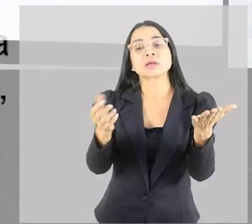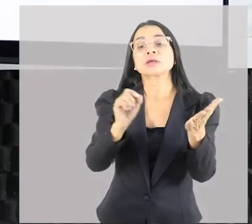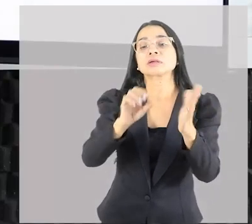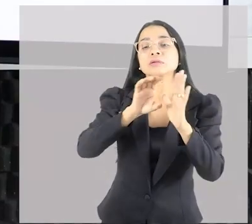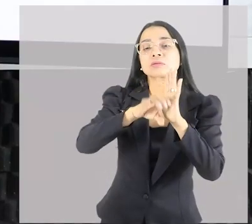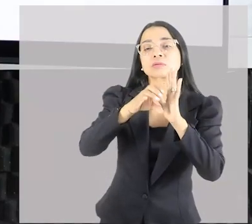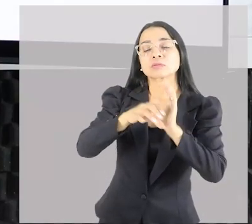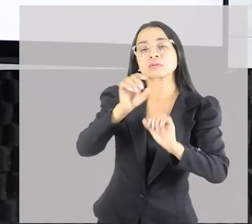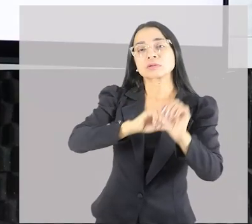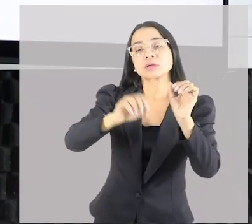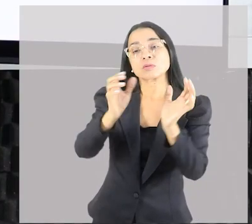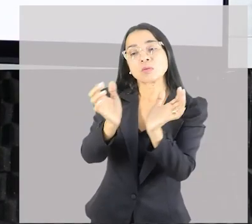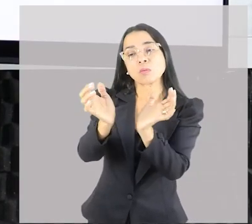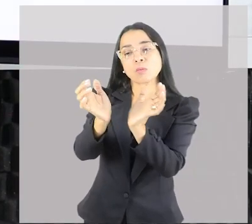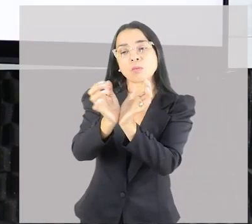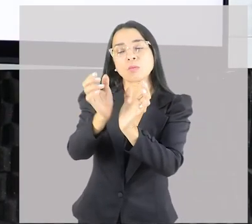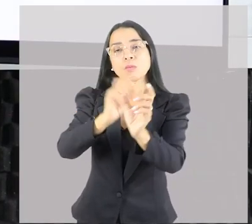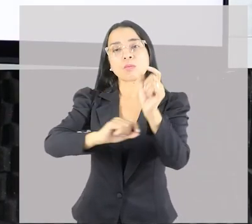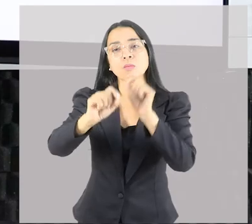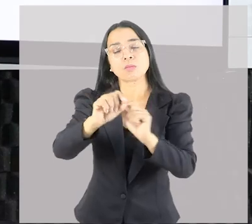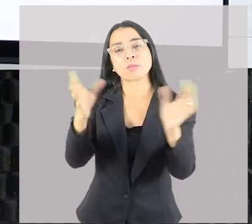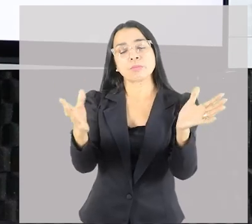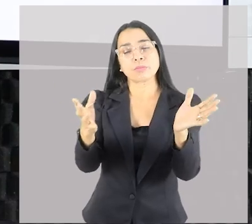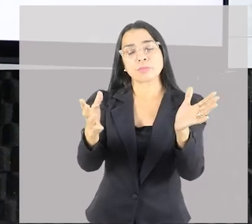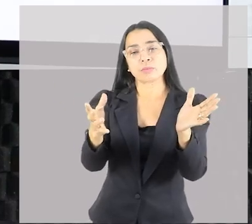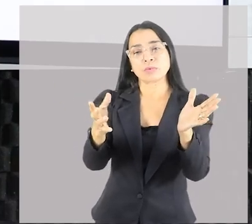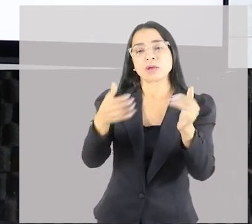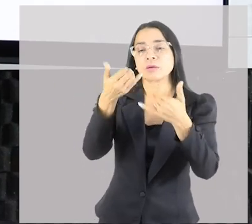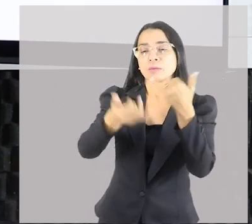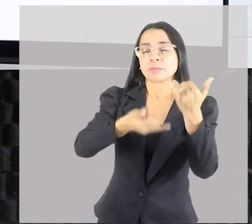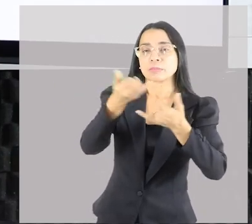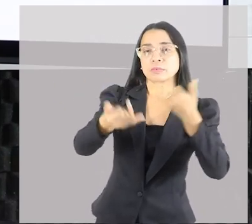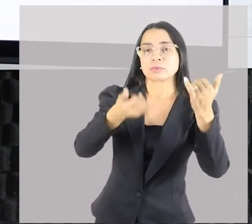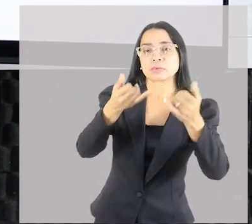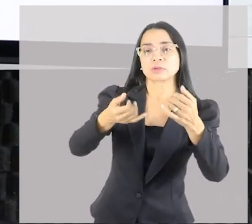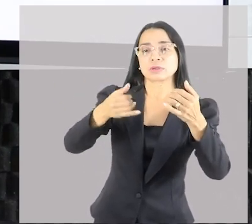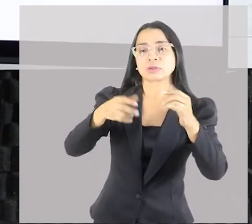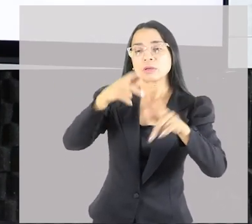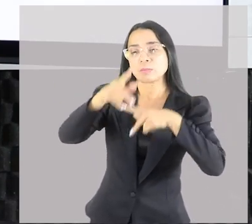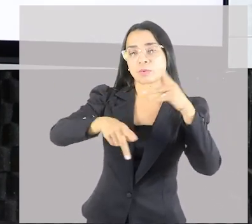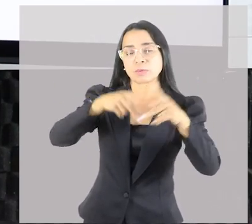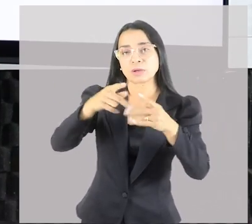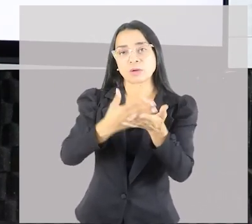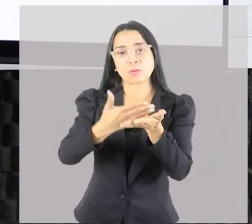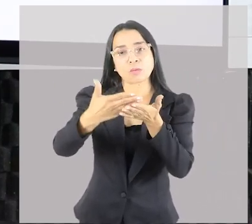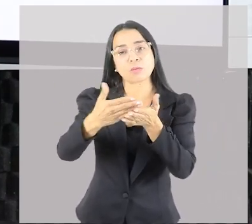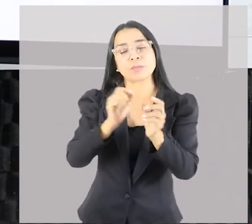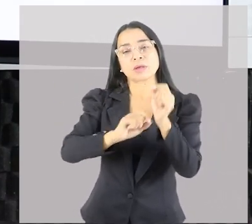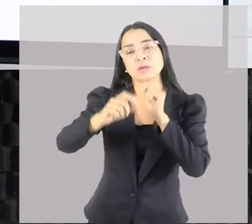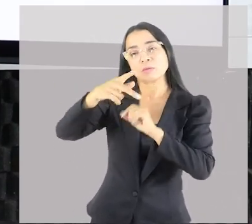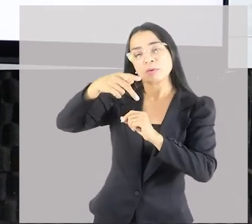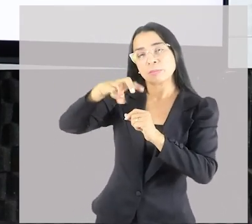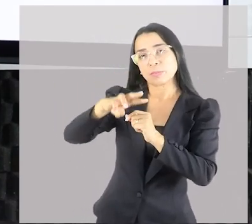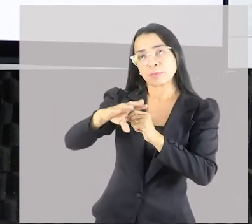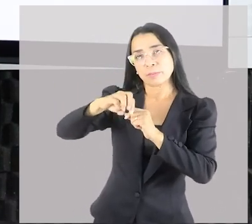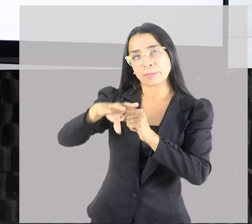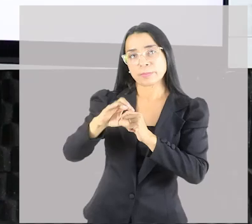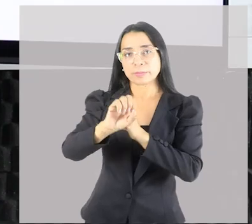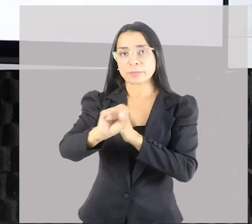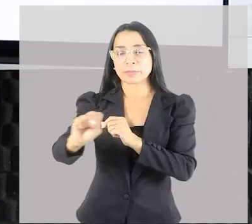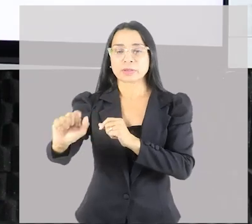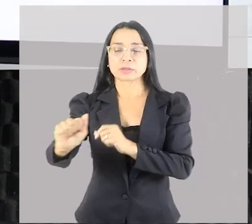conceito do complexo Bumba Meu Boi. É uma brincadeira popular. Então ele começa como, às vezes, uma promessa, ele, às vezes, como num